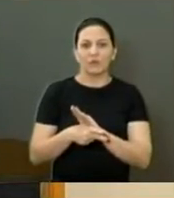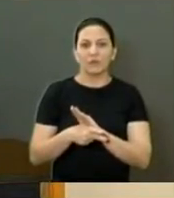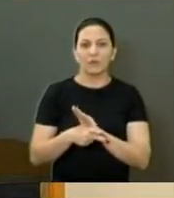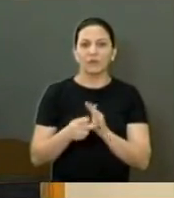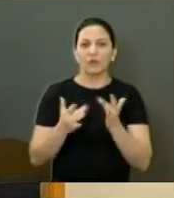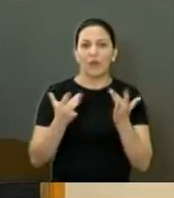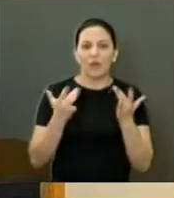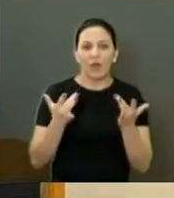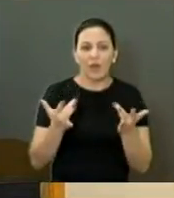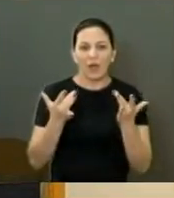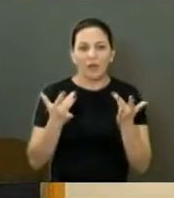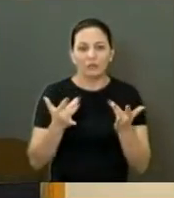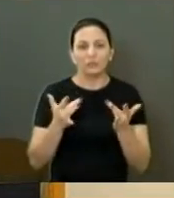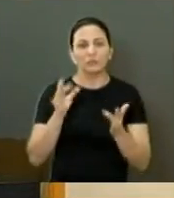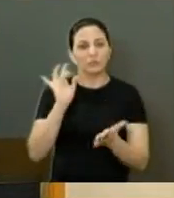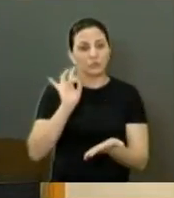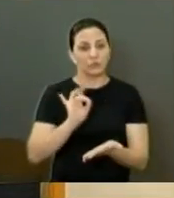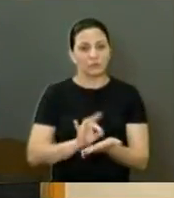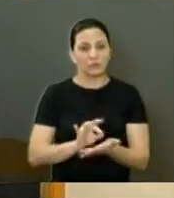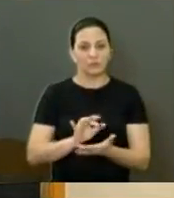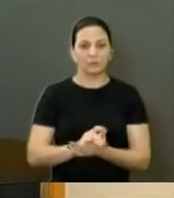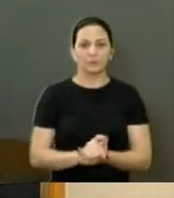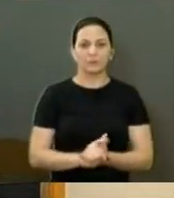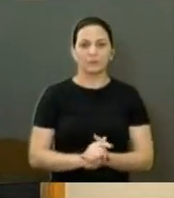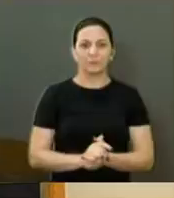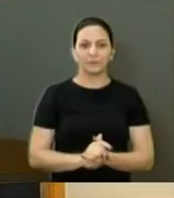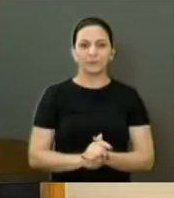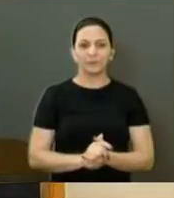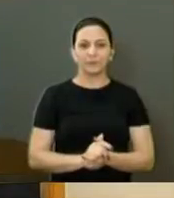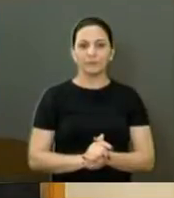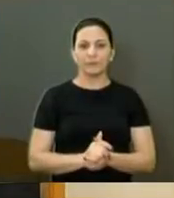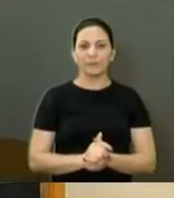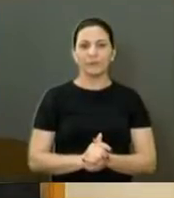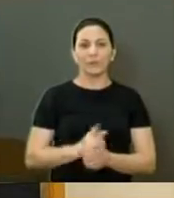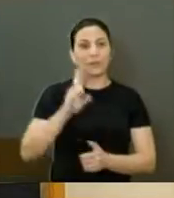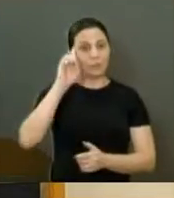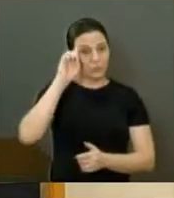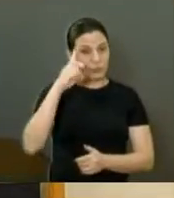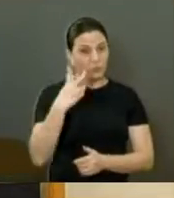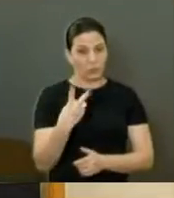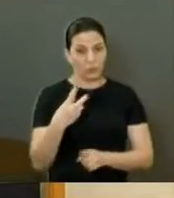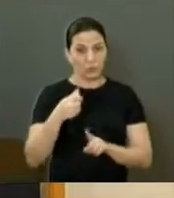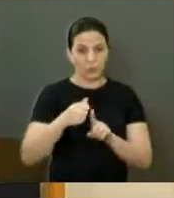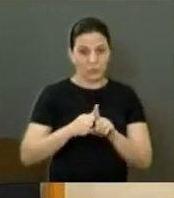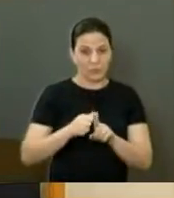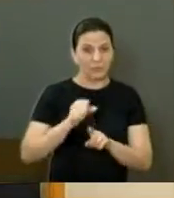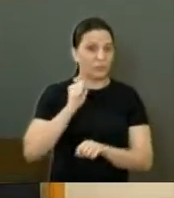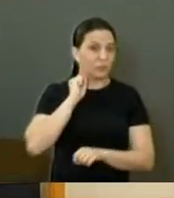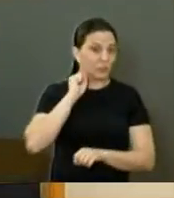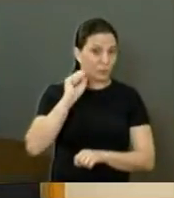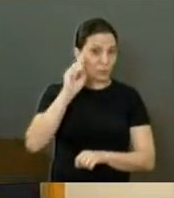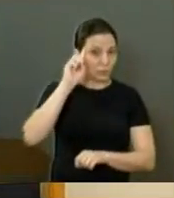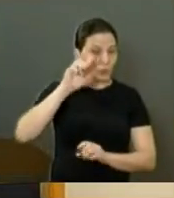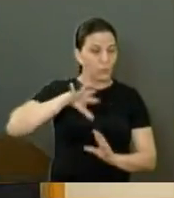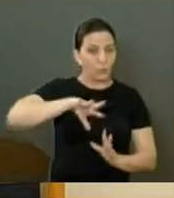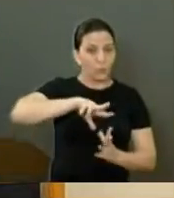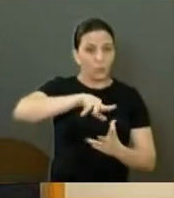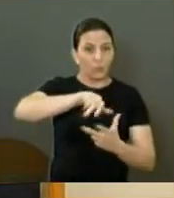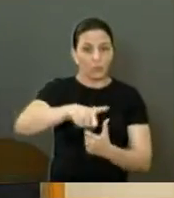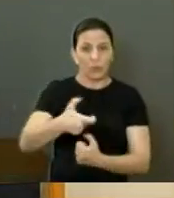desse assunto, né, na verdade. E no dia 2 de abril é comemorado o Dia Mundial